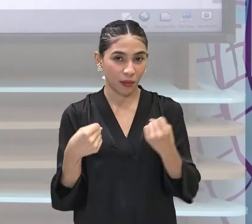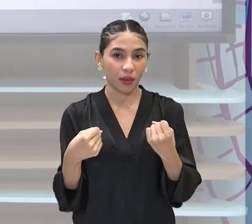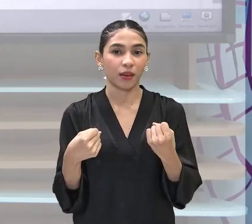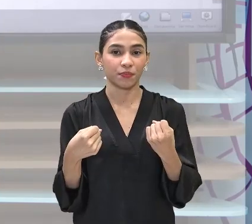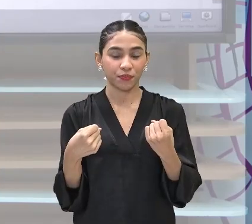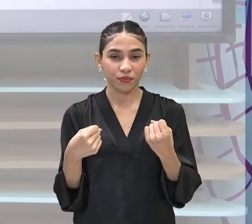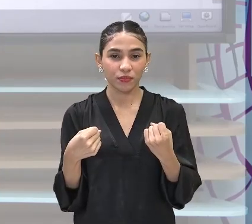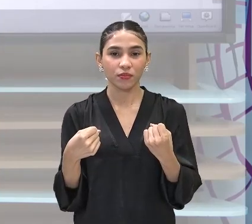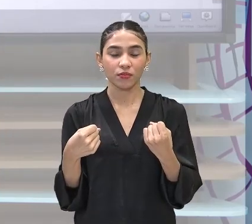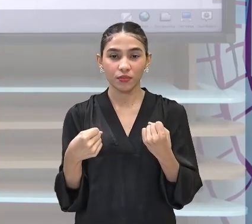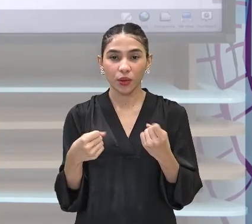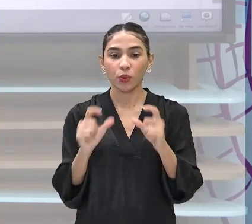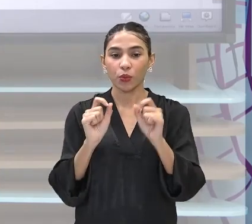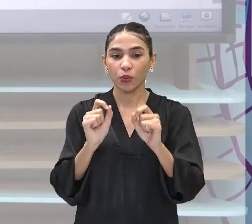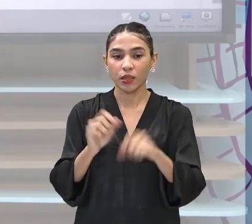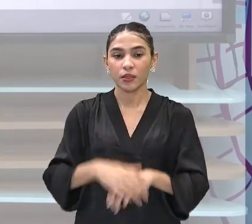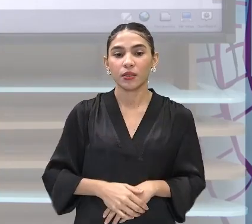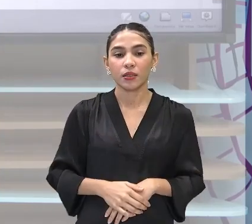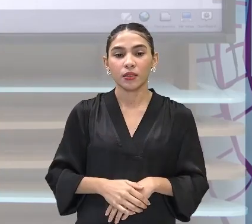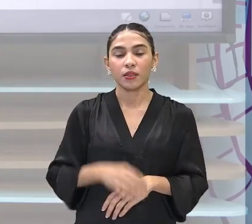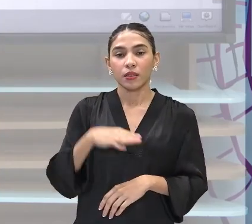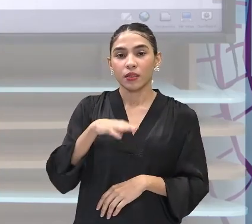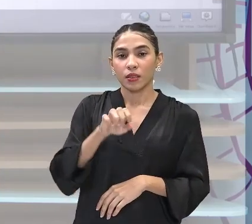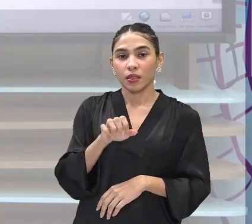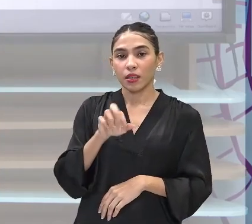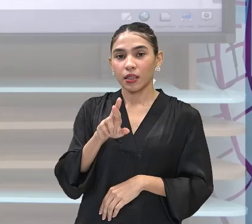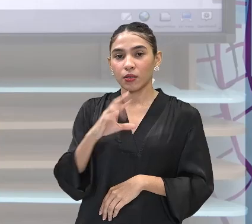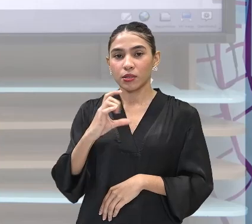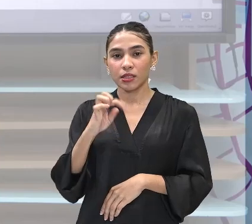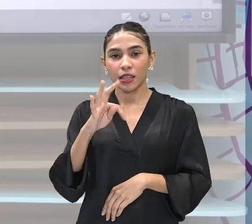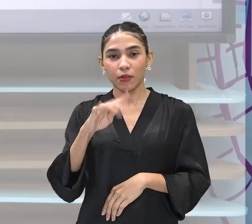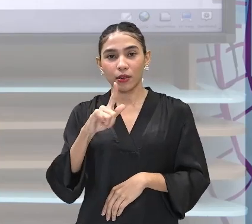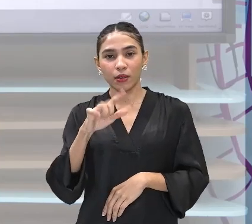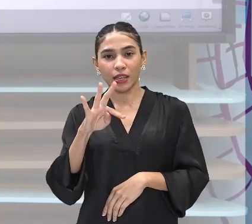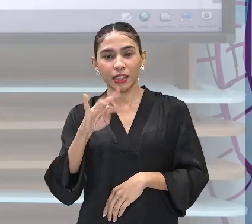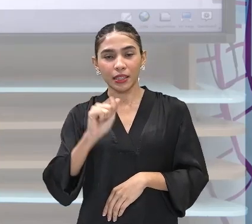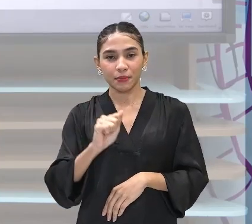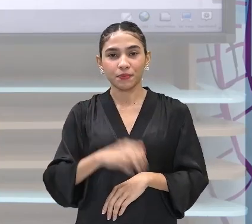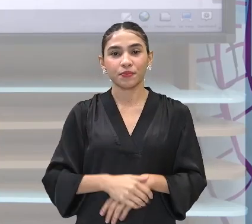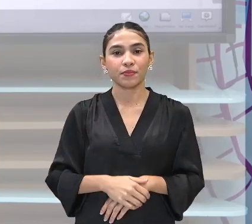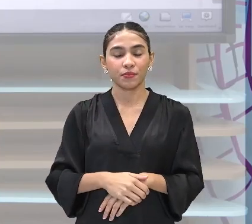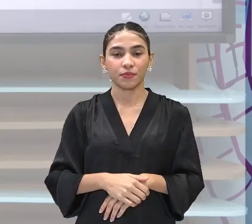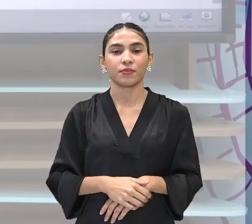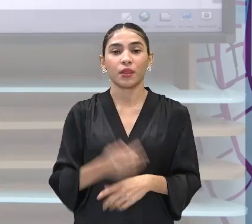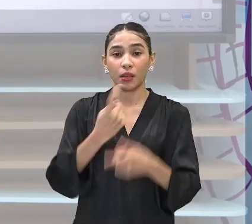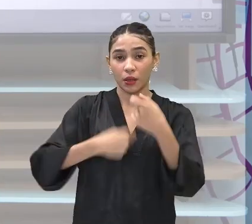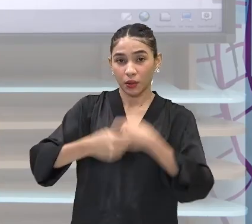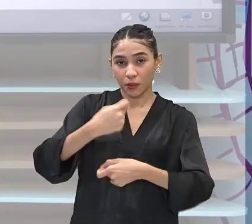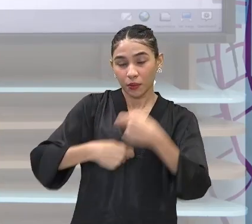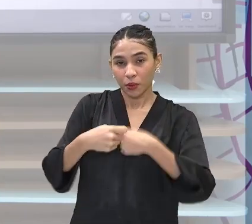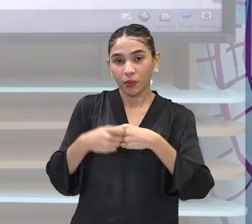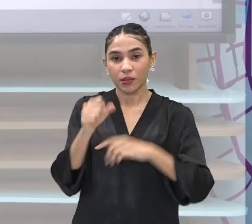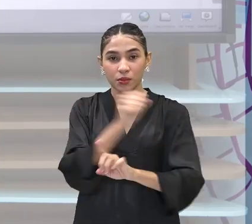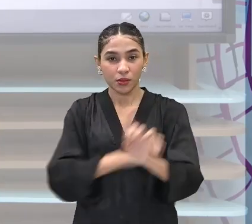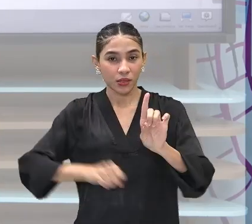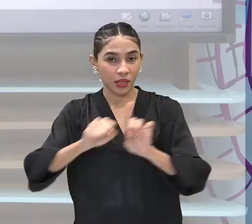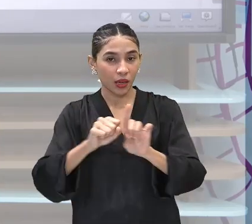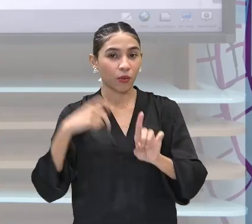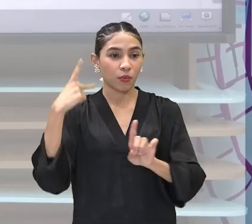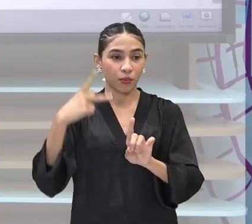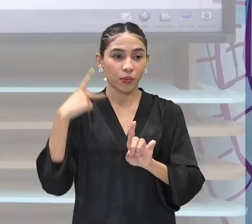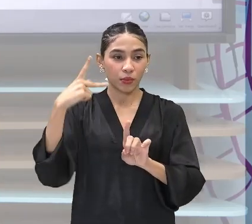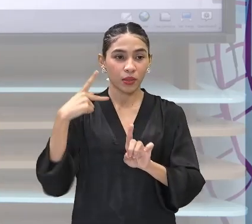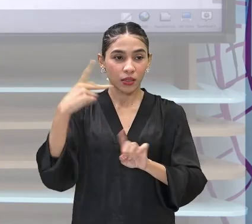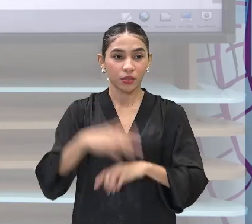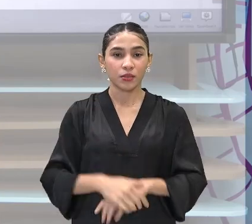né, com esse mercantilismo, né, com essa dominação econômica, social e política